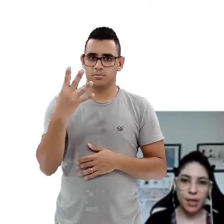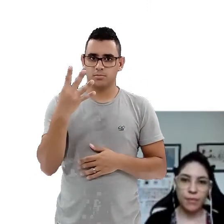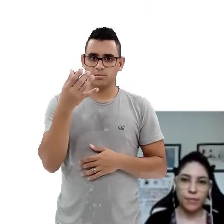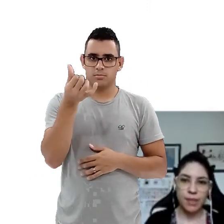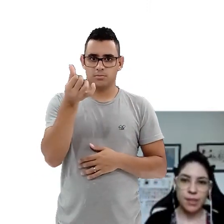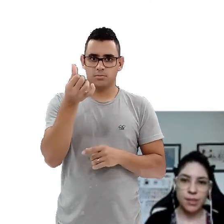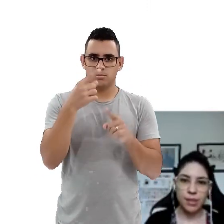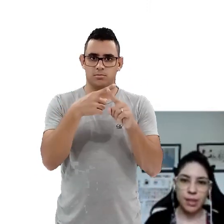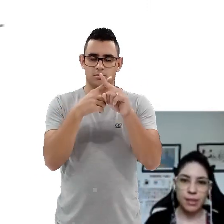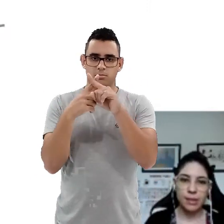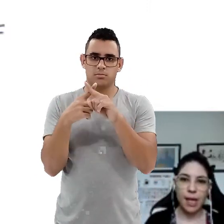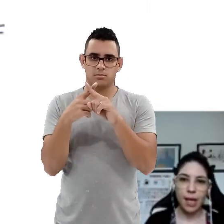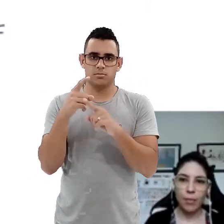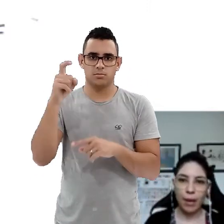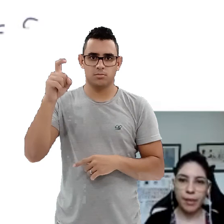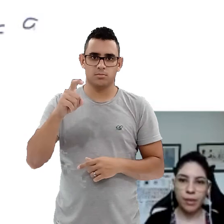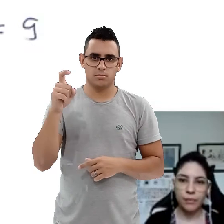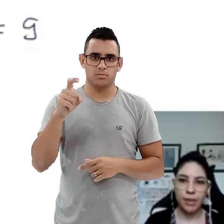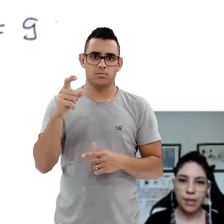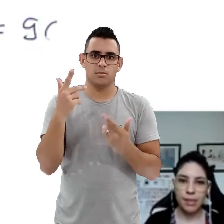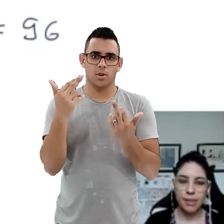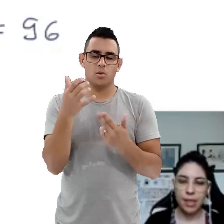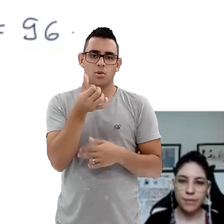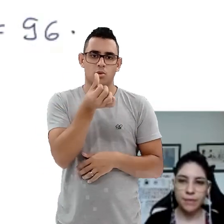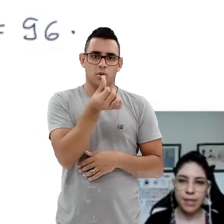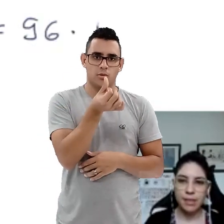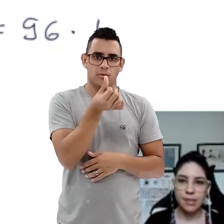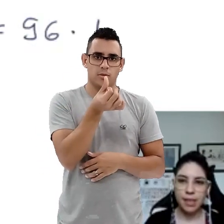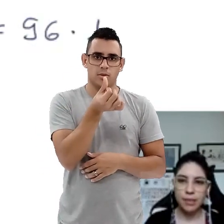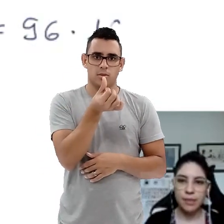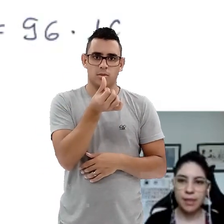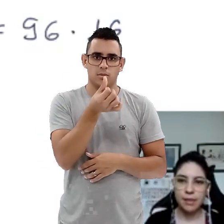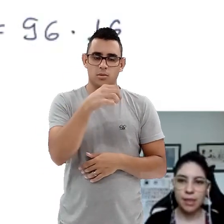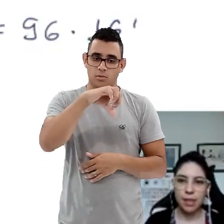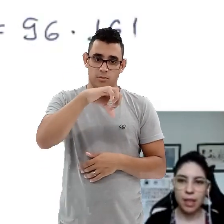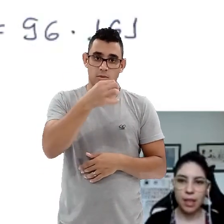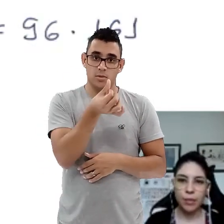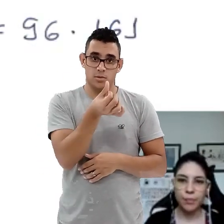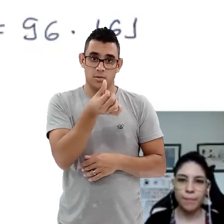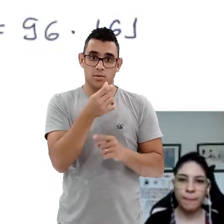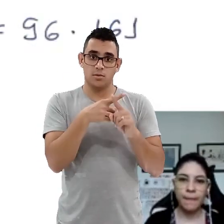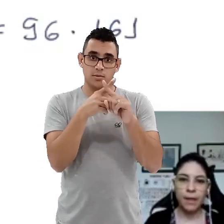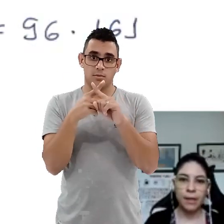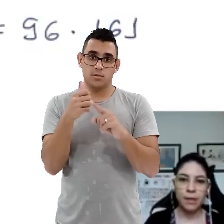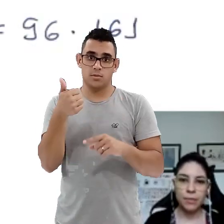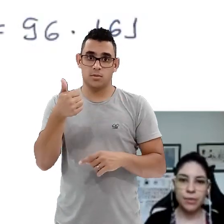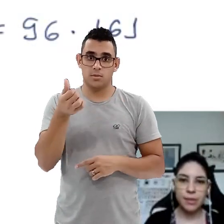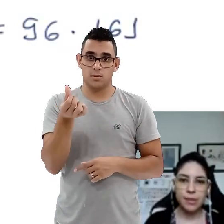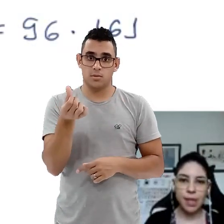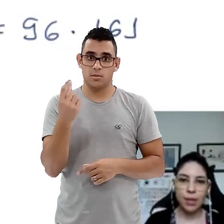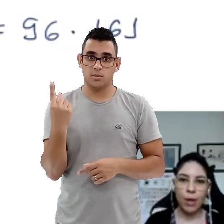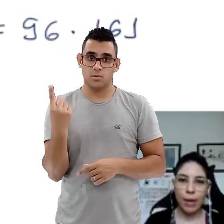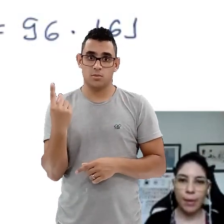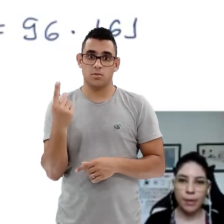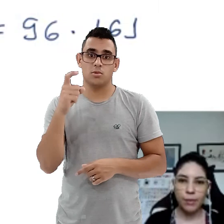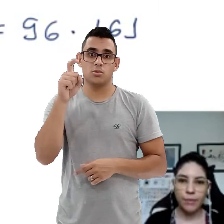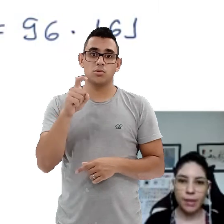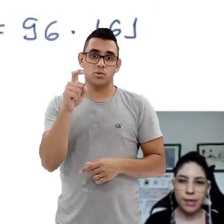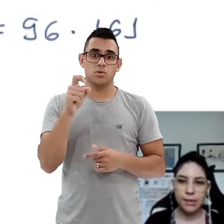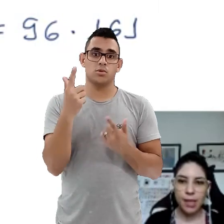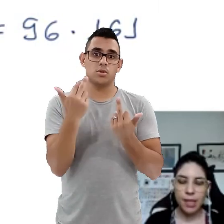46 vezes X é igual a 96 vezes 161. Então, X é igual